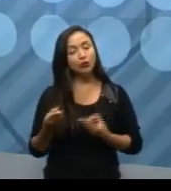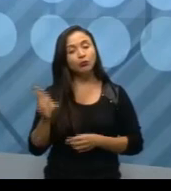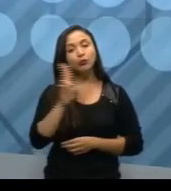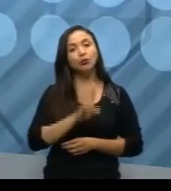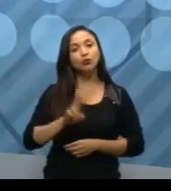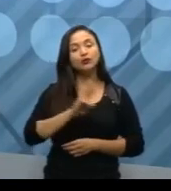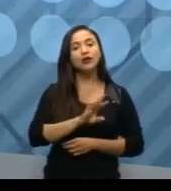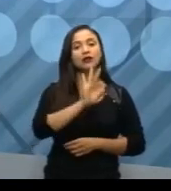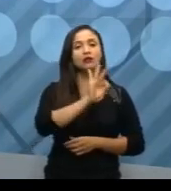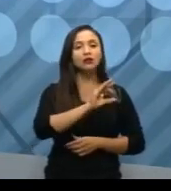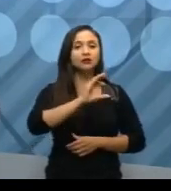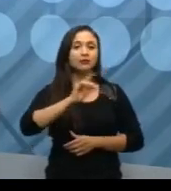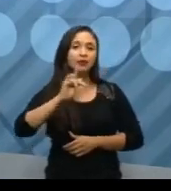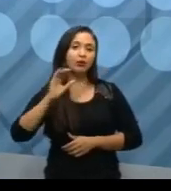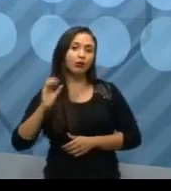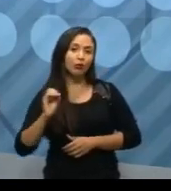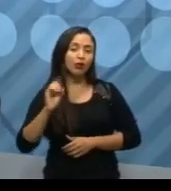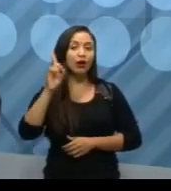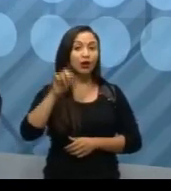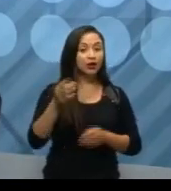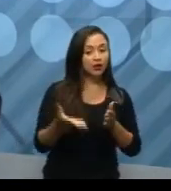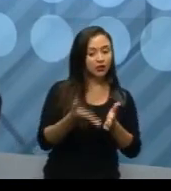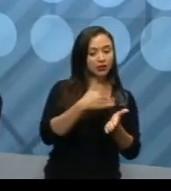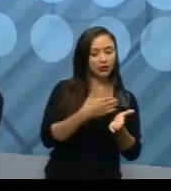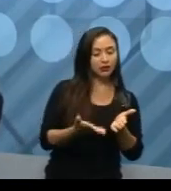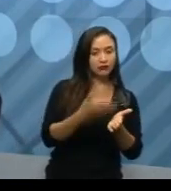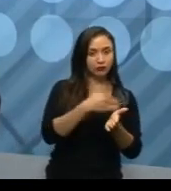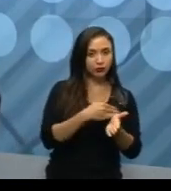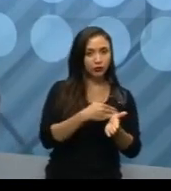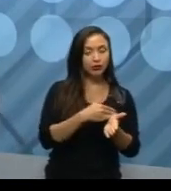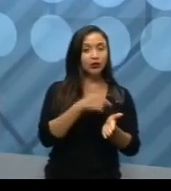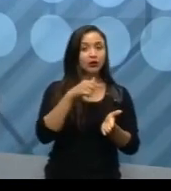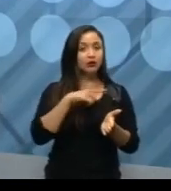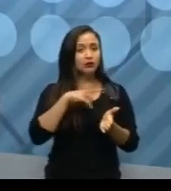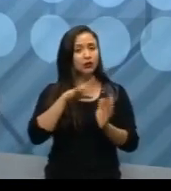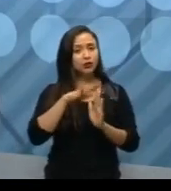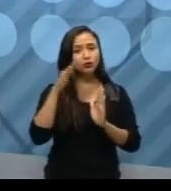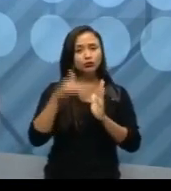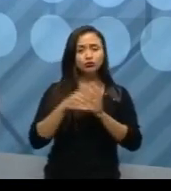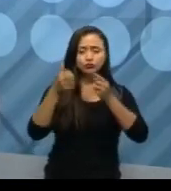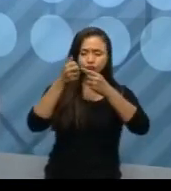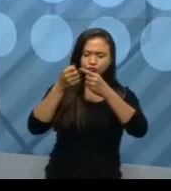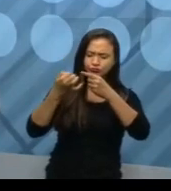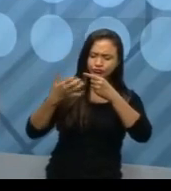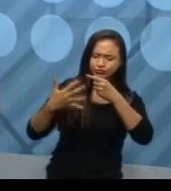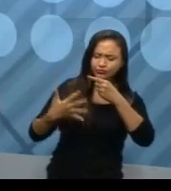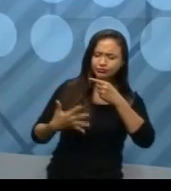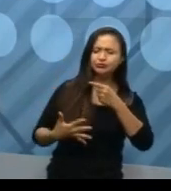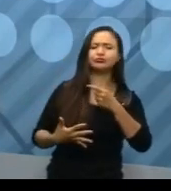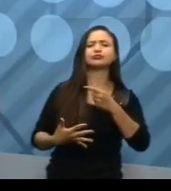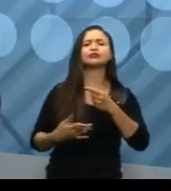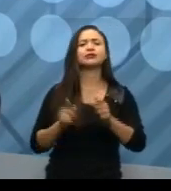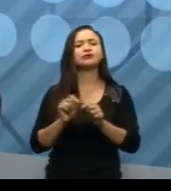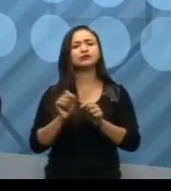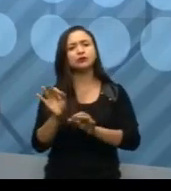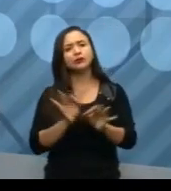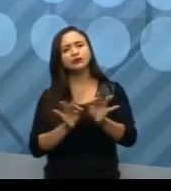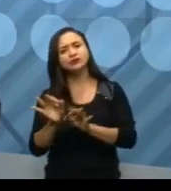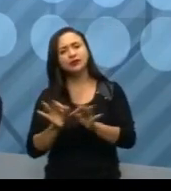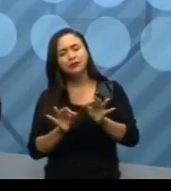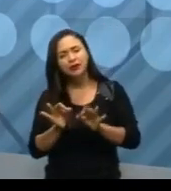a TCPO, que é um livro onde nele vai estar explicando como que são feitos os orçamentos,